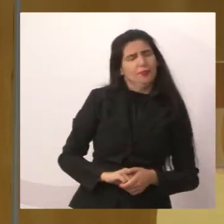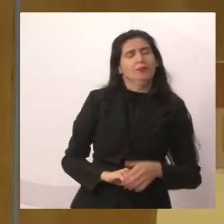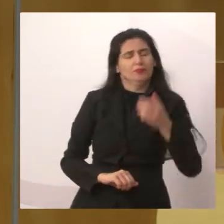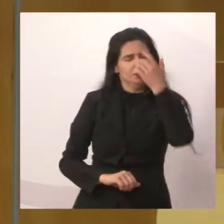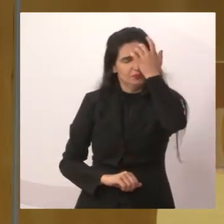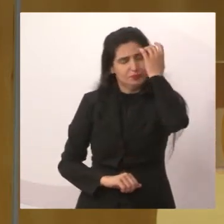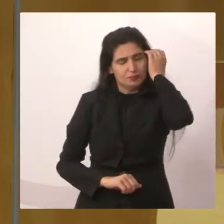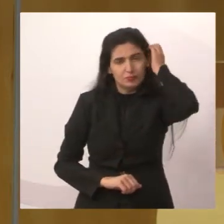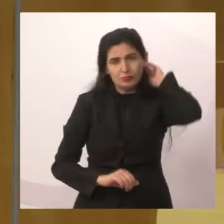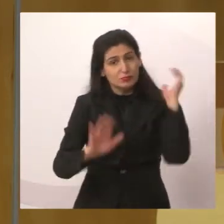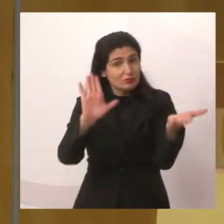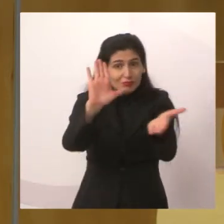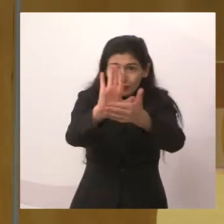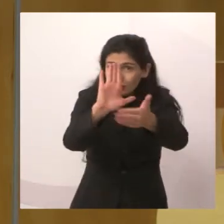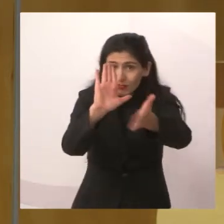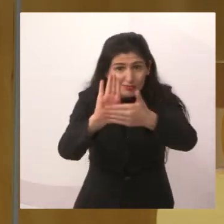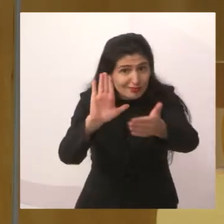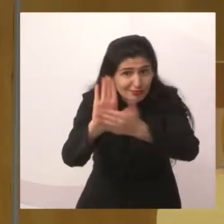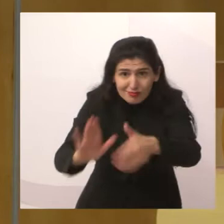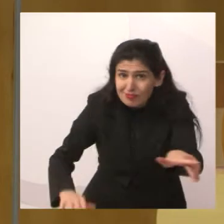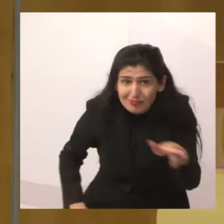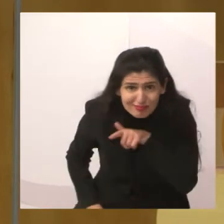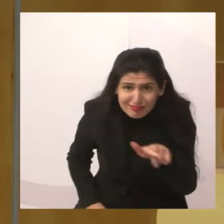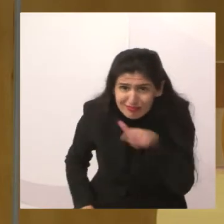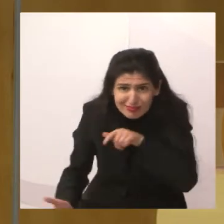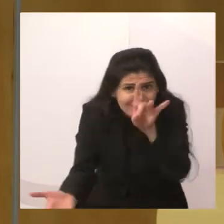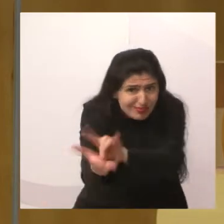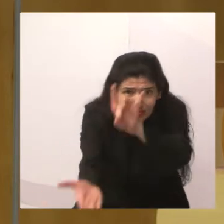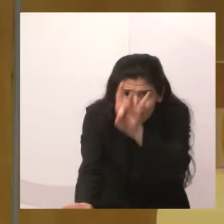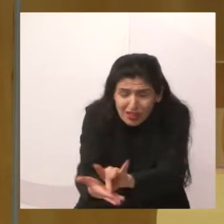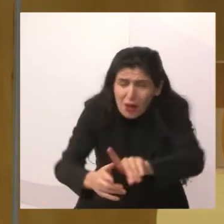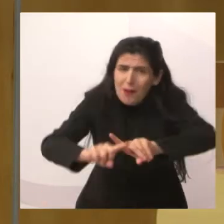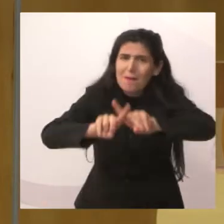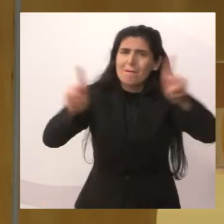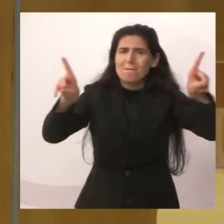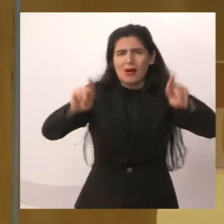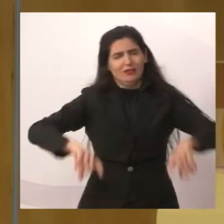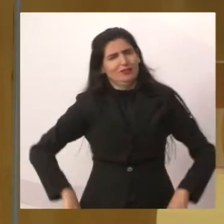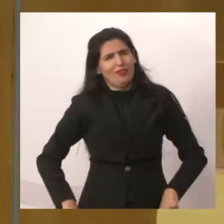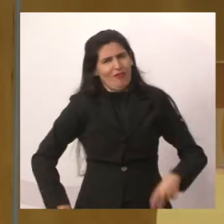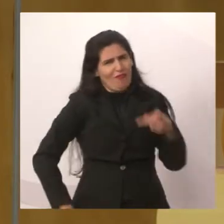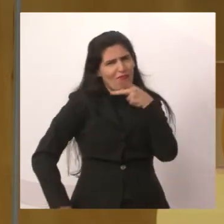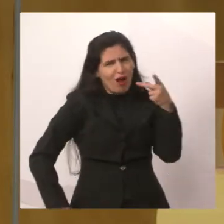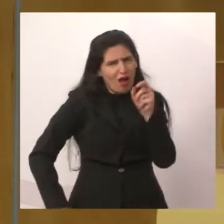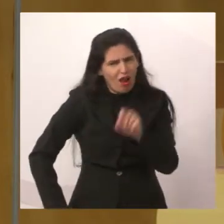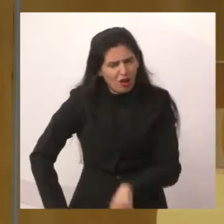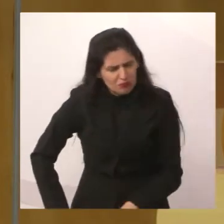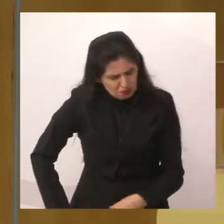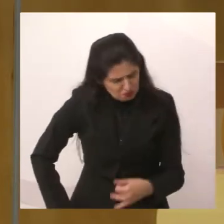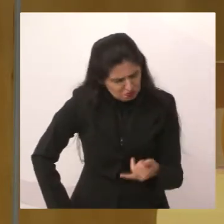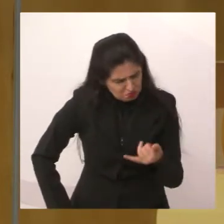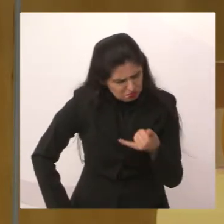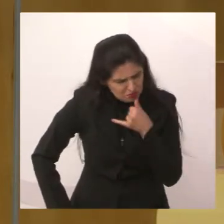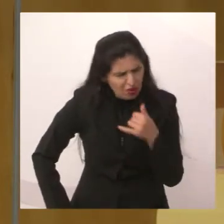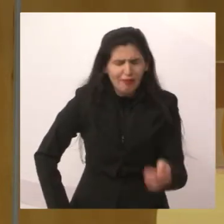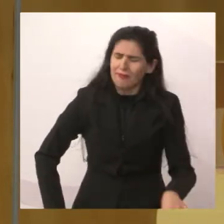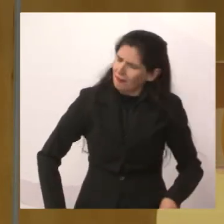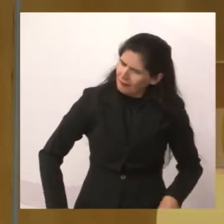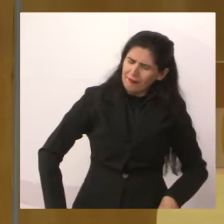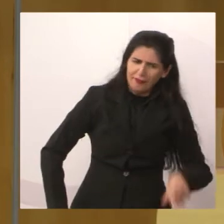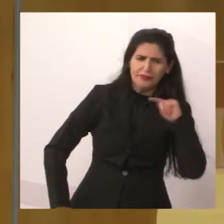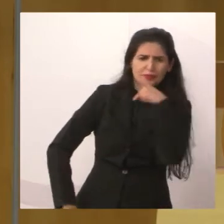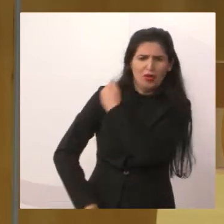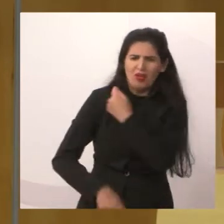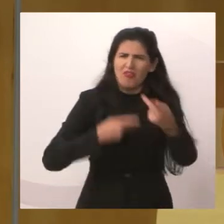no programa de governo do atual prefeito. Então, na verdade, eu venho lamentar que a gente esteja aqui hoje discutindo uma